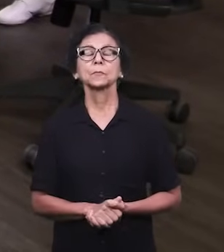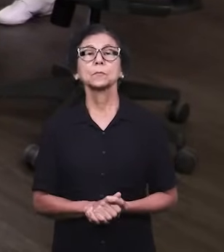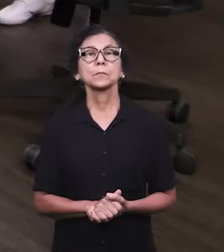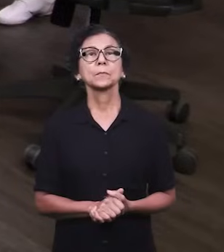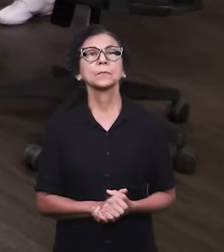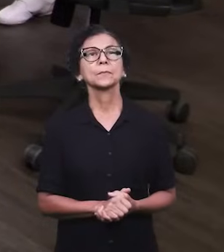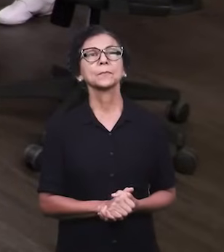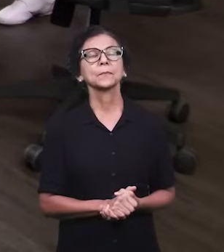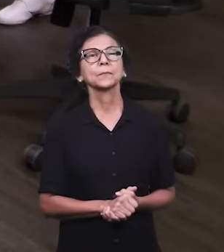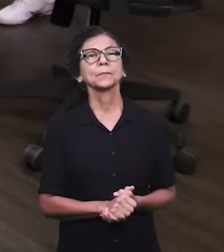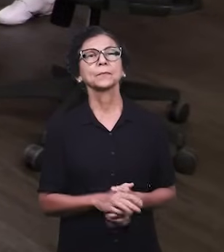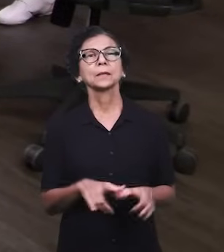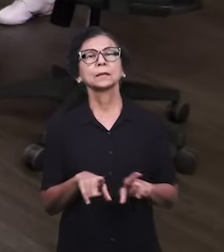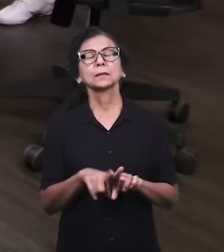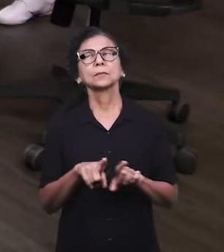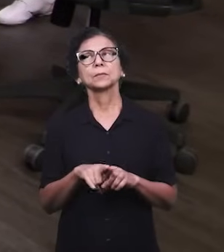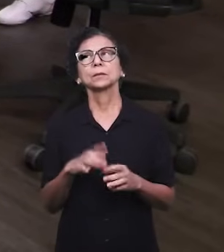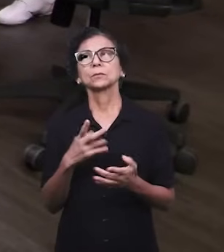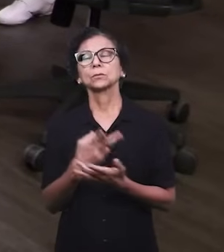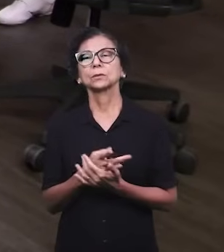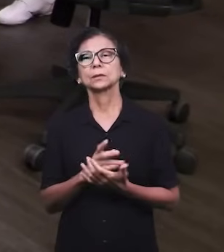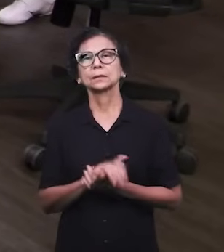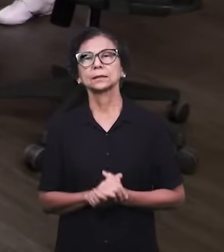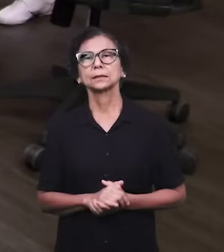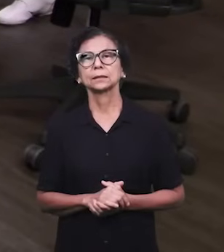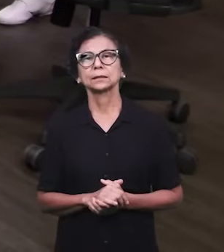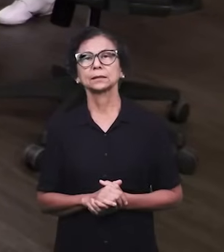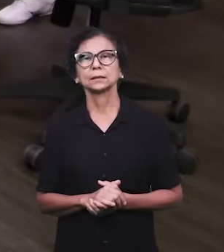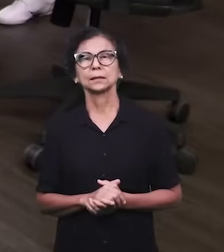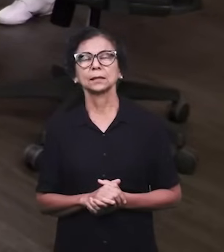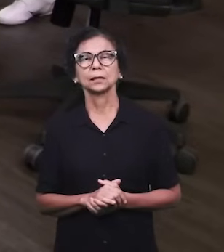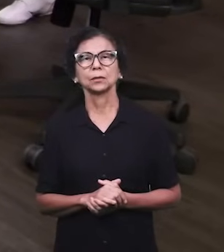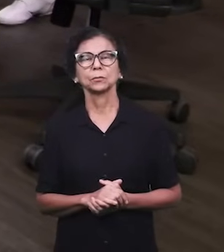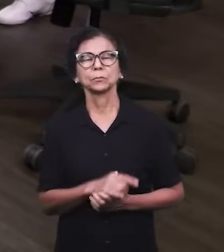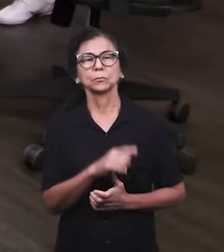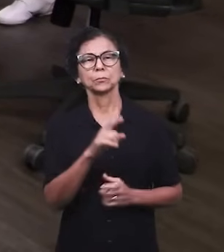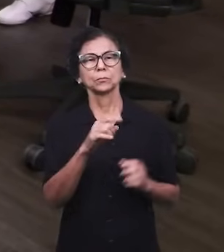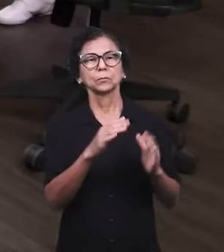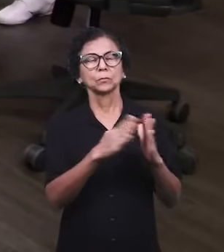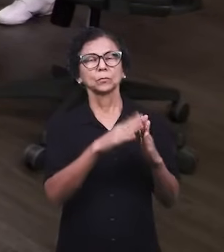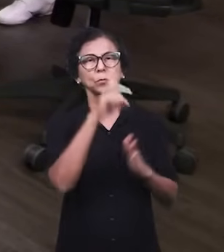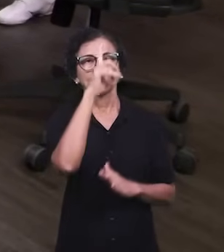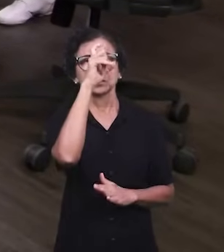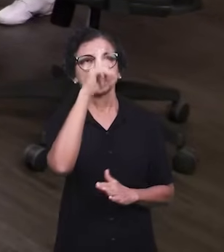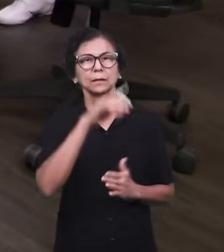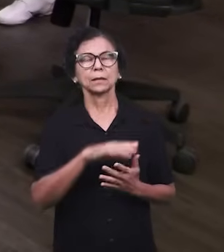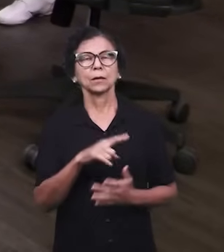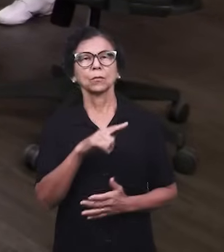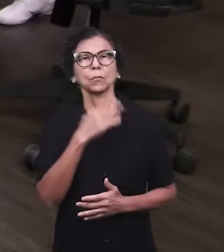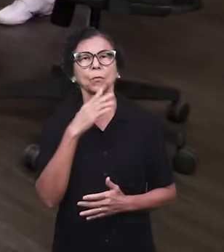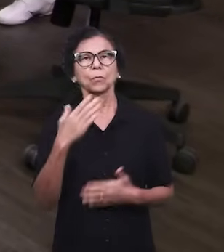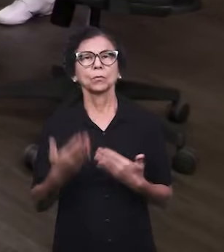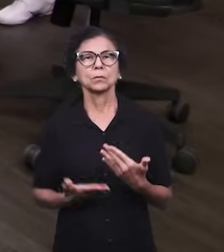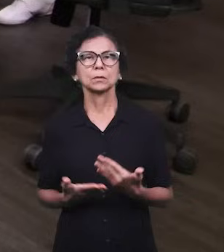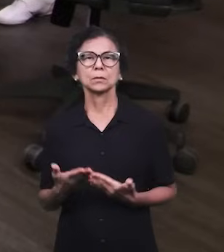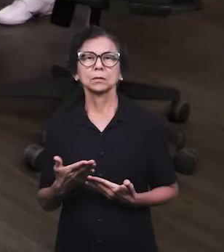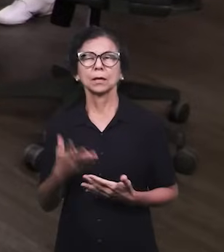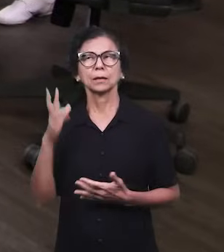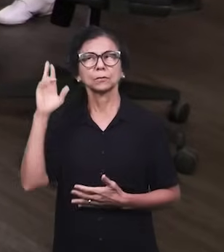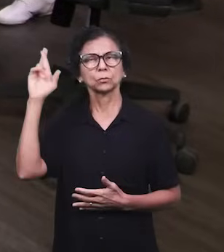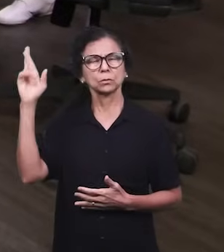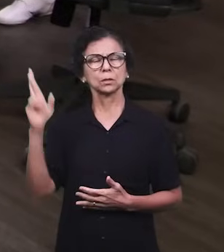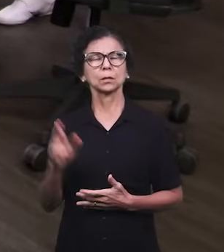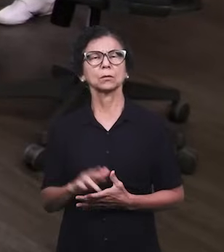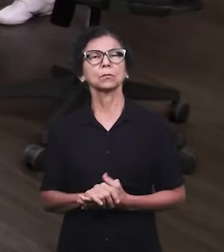Eu já tive casos de ir no hospital orar por duas pessoas, orar por uma pessoa, um irmão. E o irmão era um servo do Senhor, uma pessoa